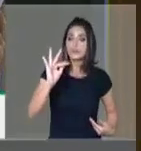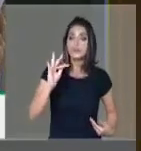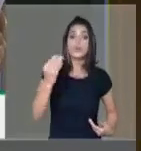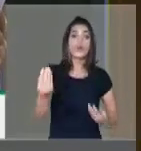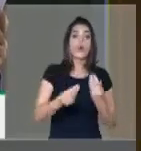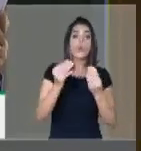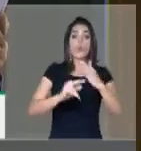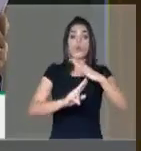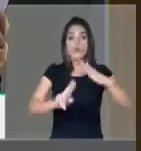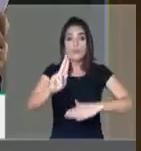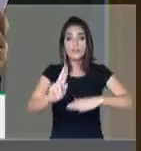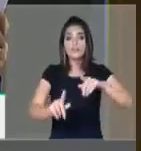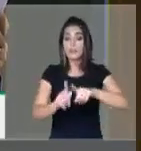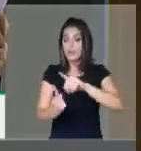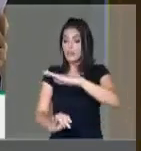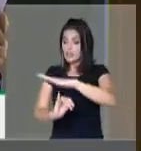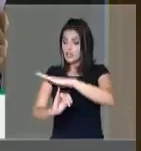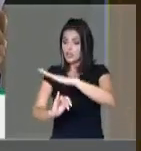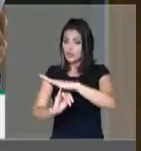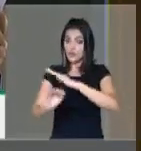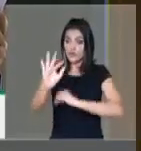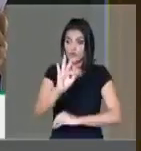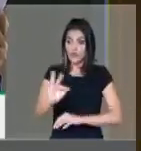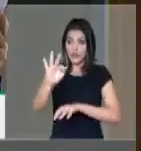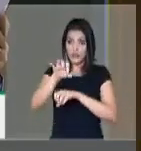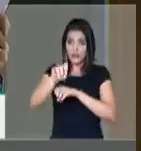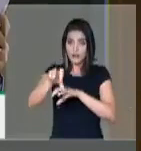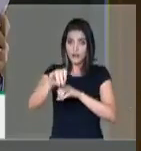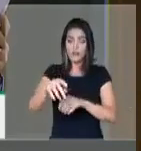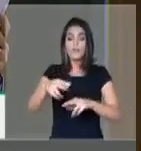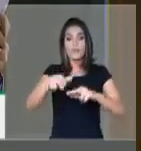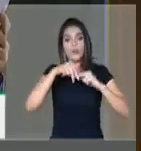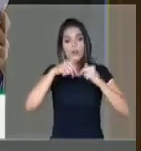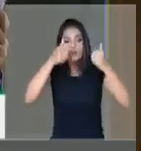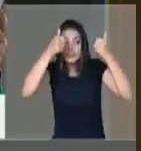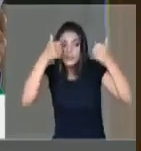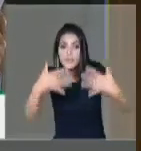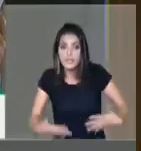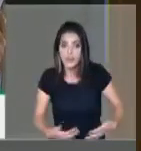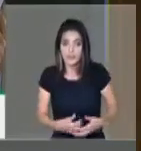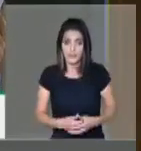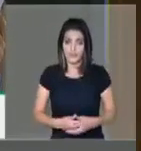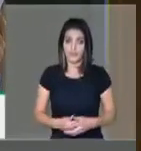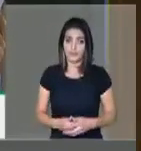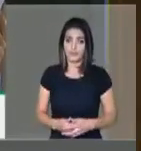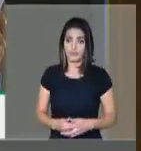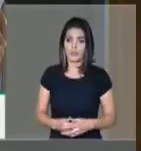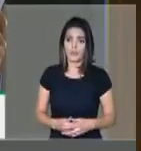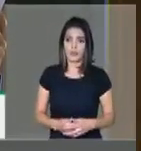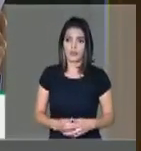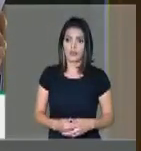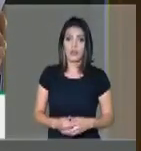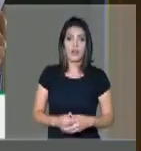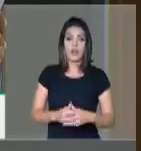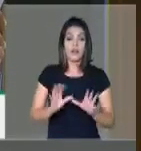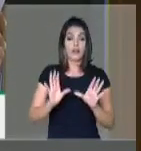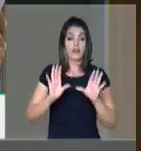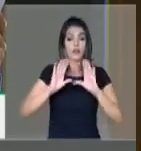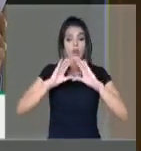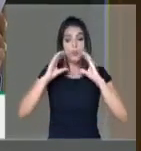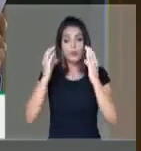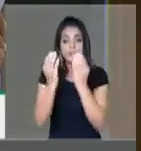universidades e dos institutos federais, pelas razões expostas, está sendo rejeitado pela